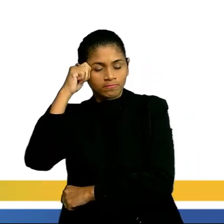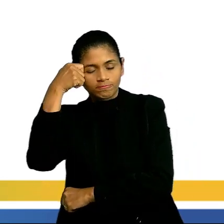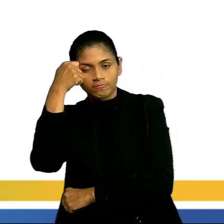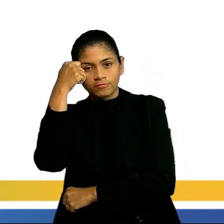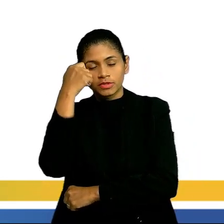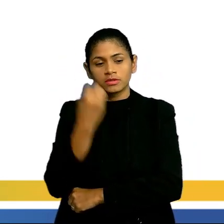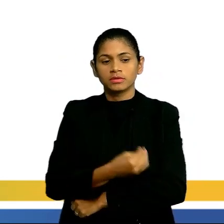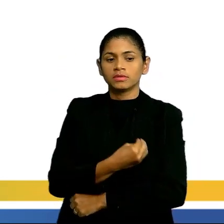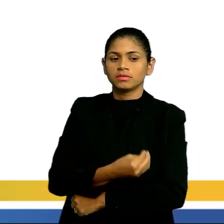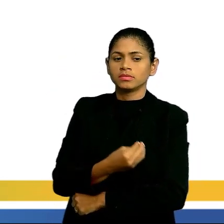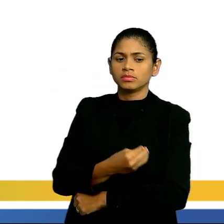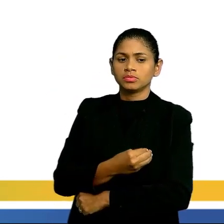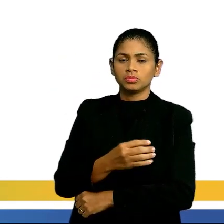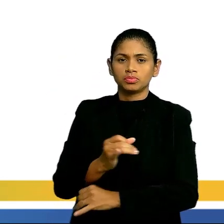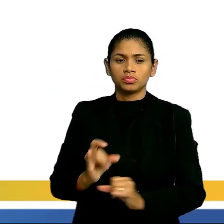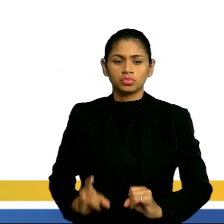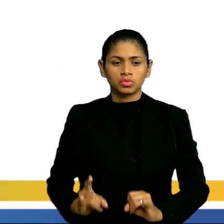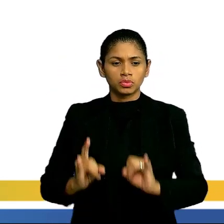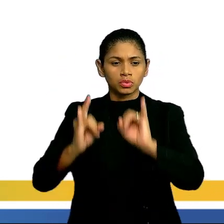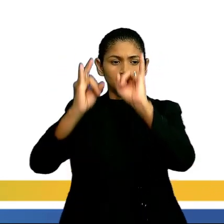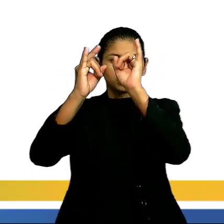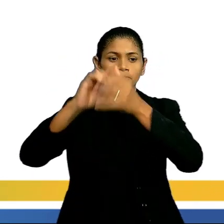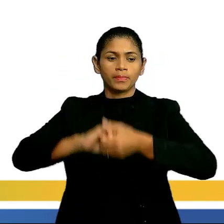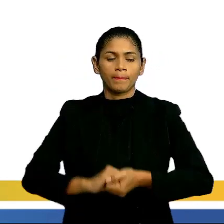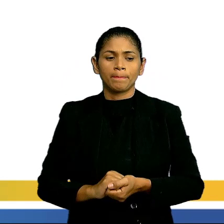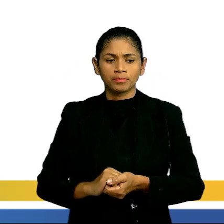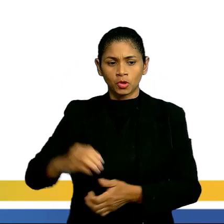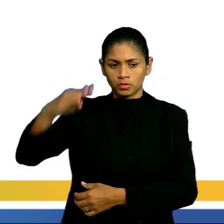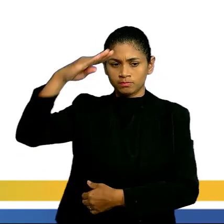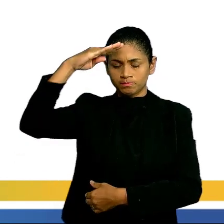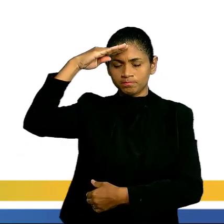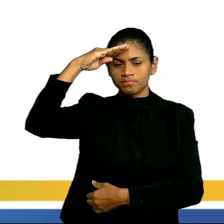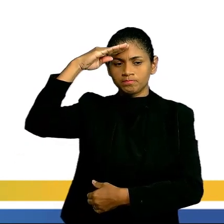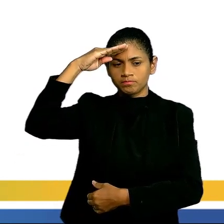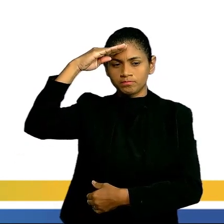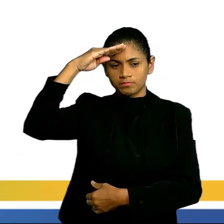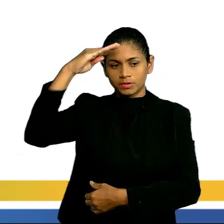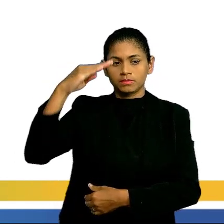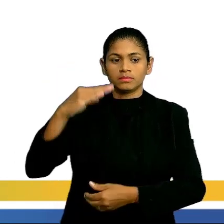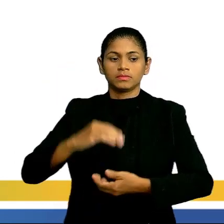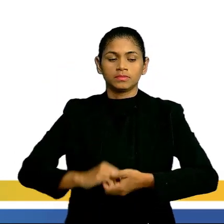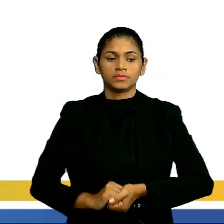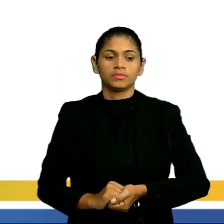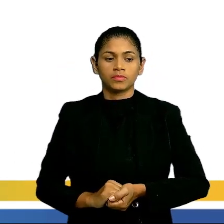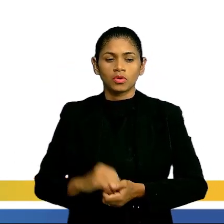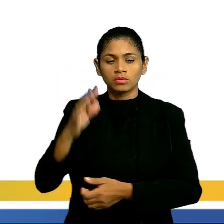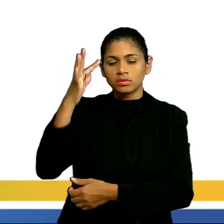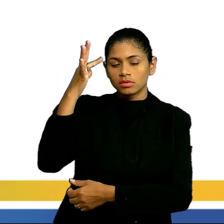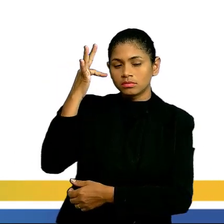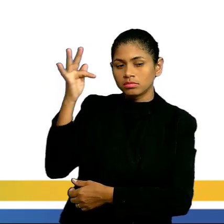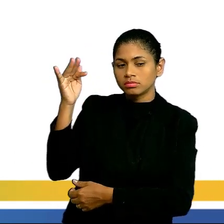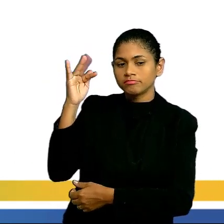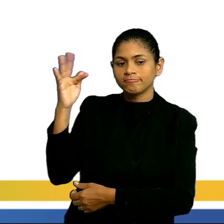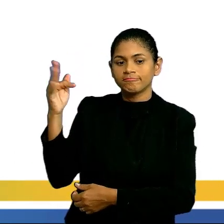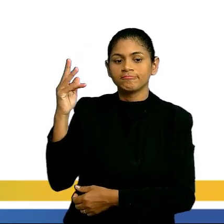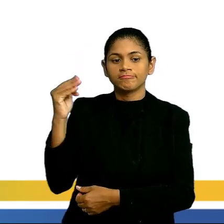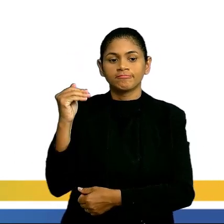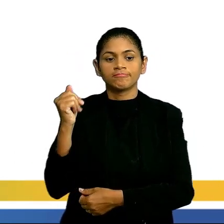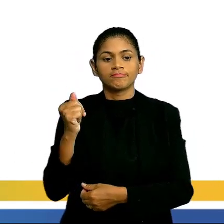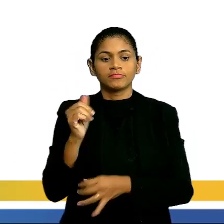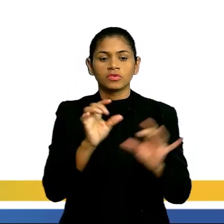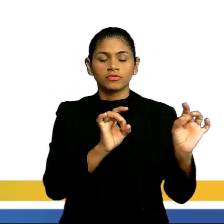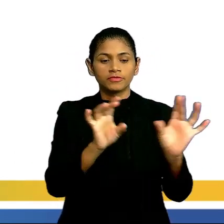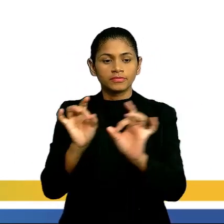ametista. Os sargentos do exército são monistas cubistas. Os filósofos são